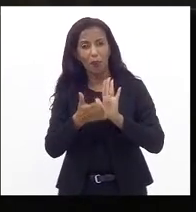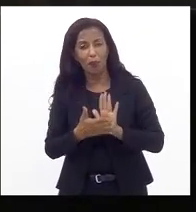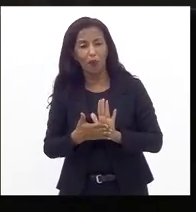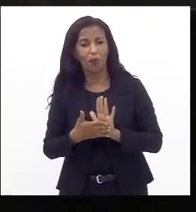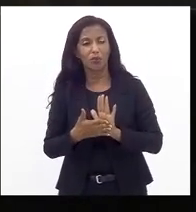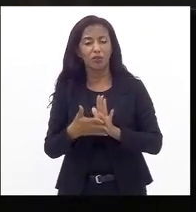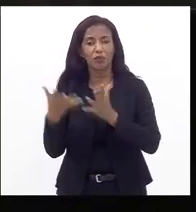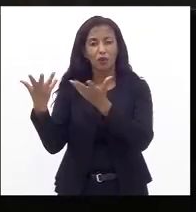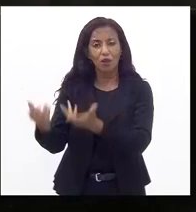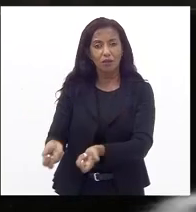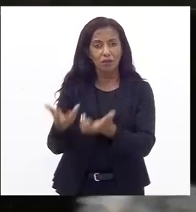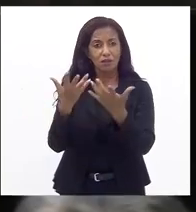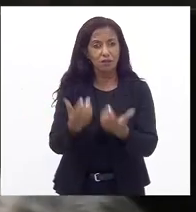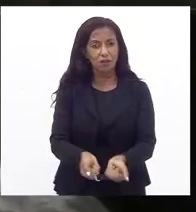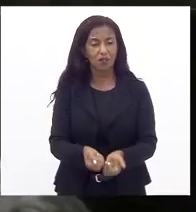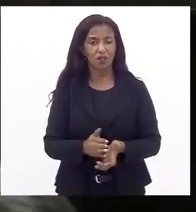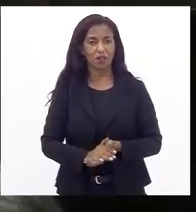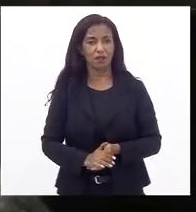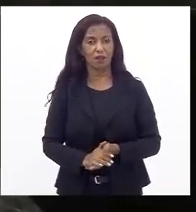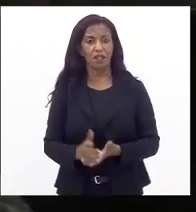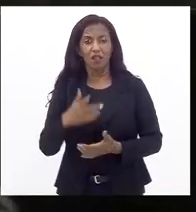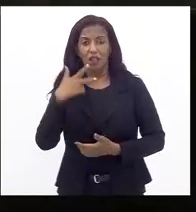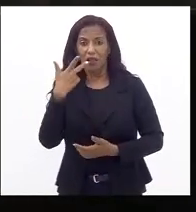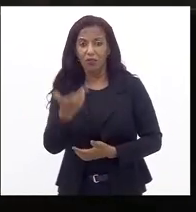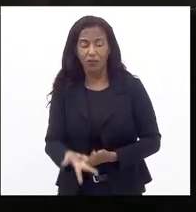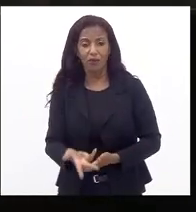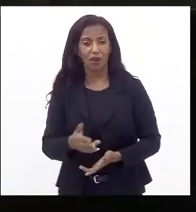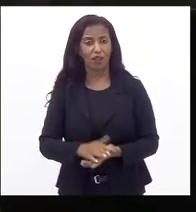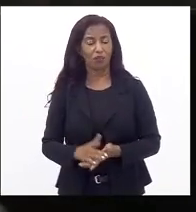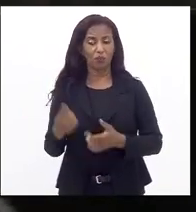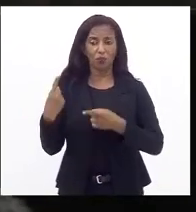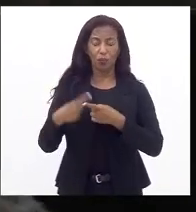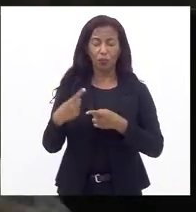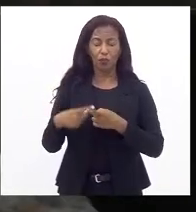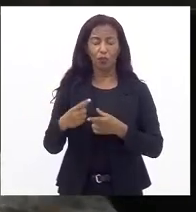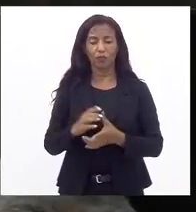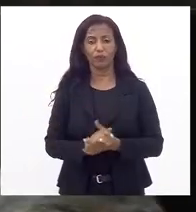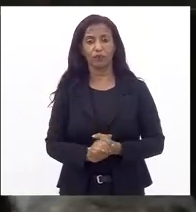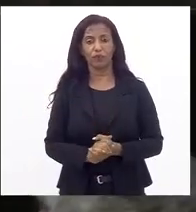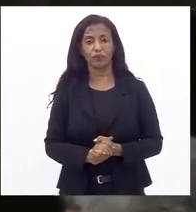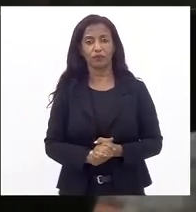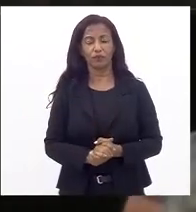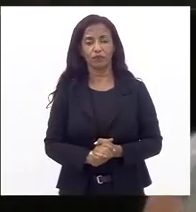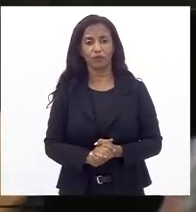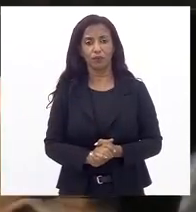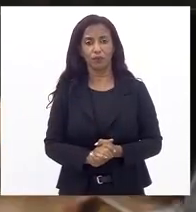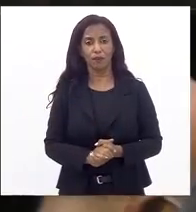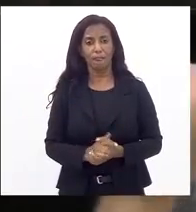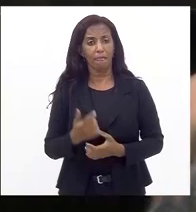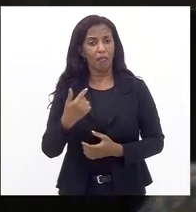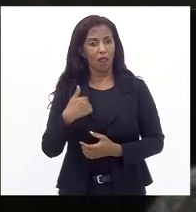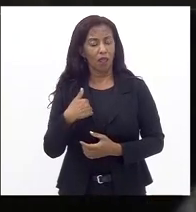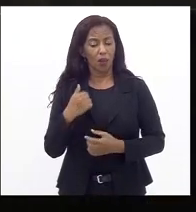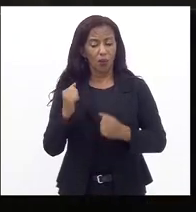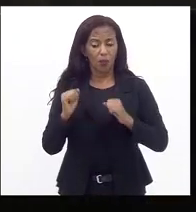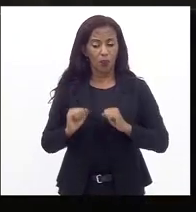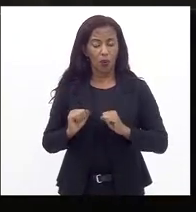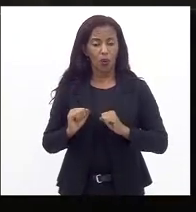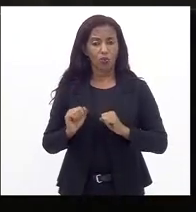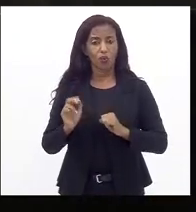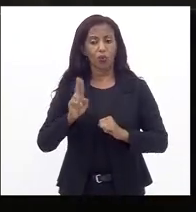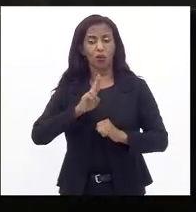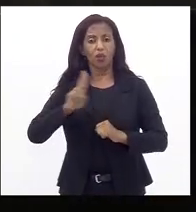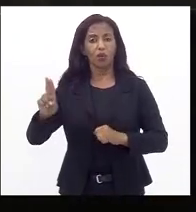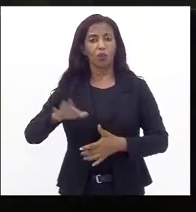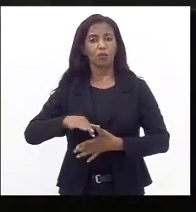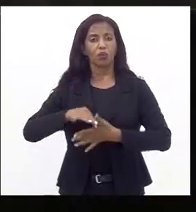foram acolhidas e falo isso porque é porque eu posso estar falando em nome da